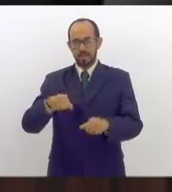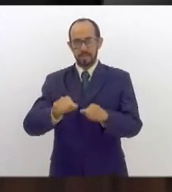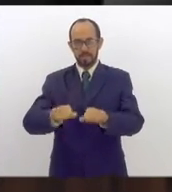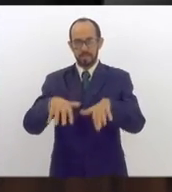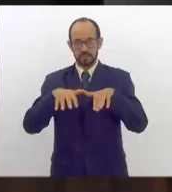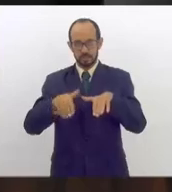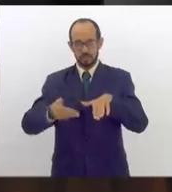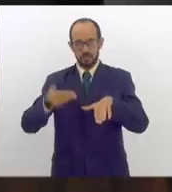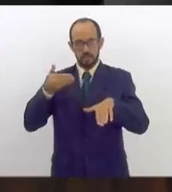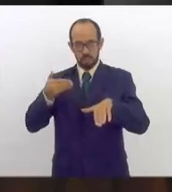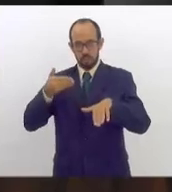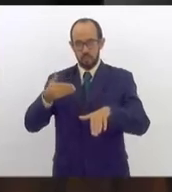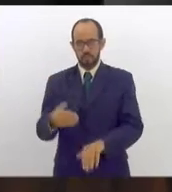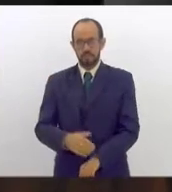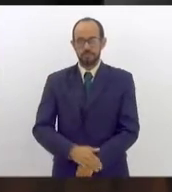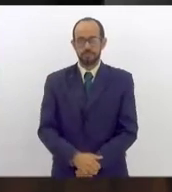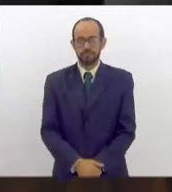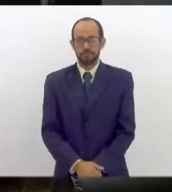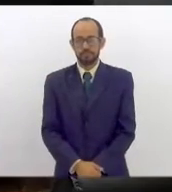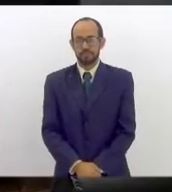anterior.